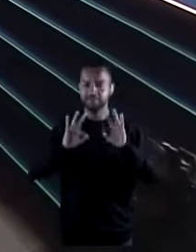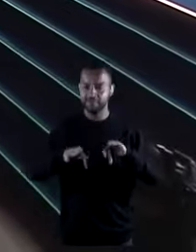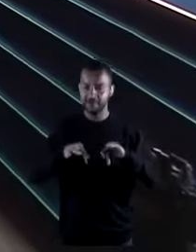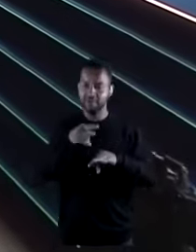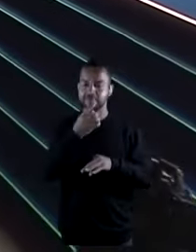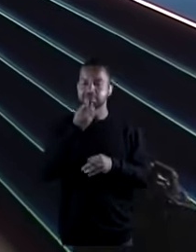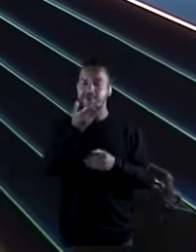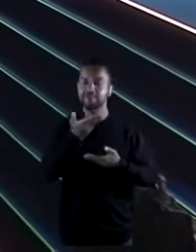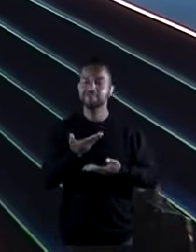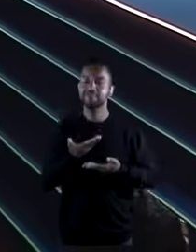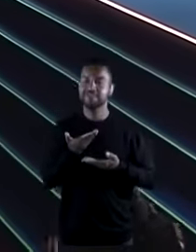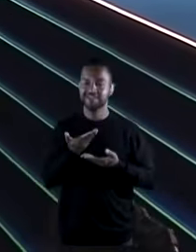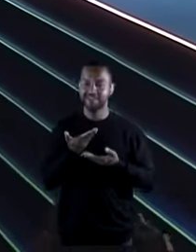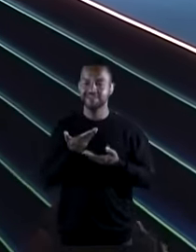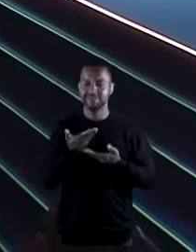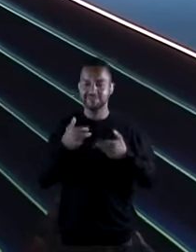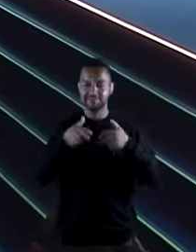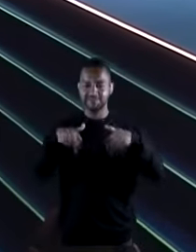ao nosso palco, Joaquim.